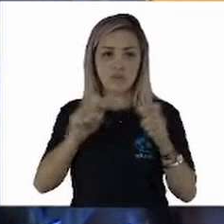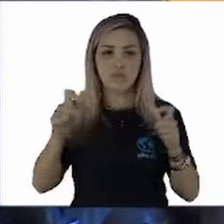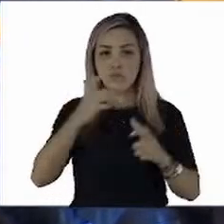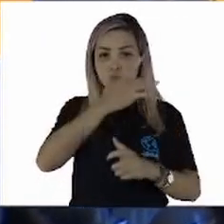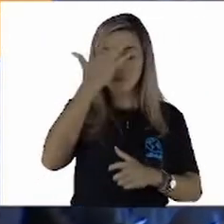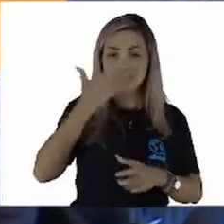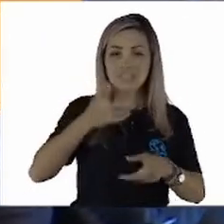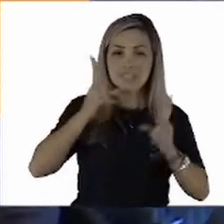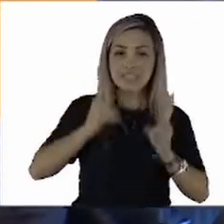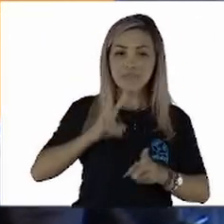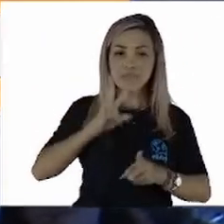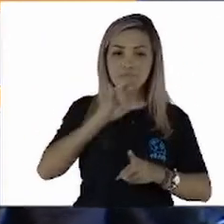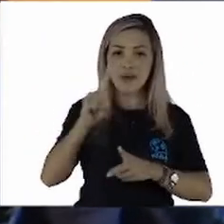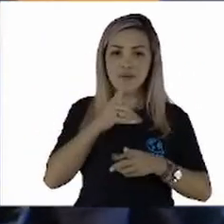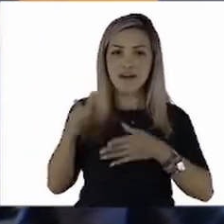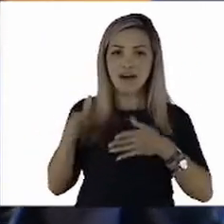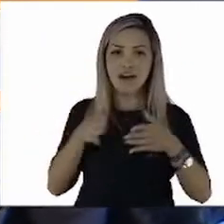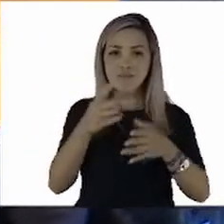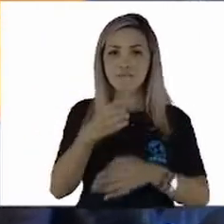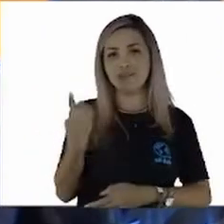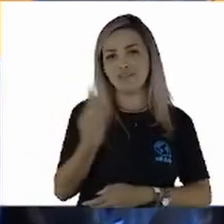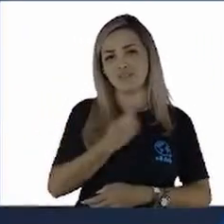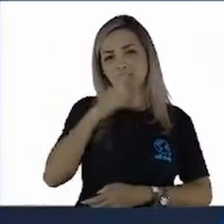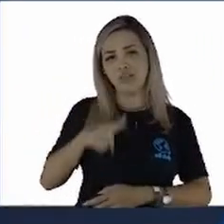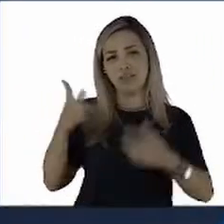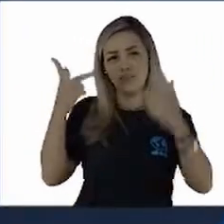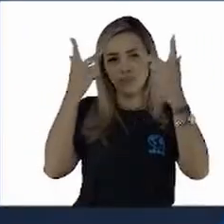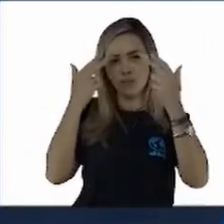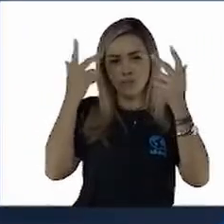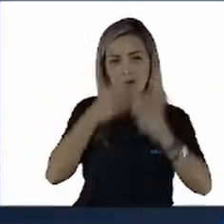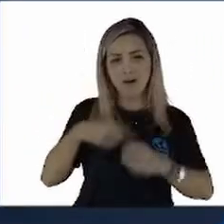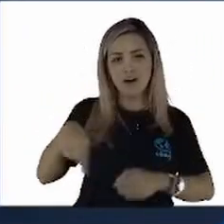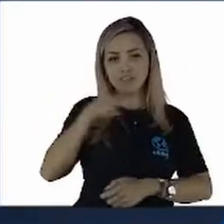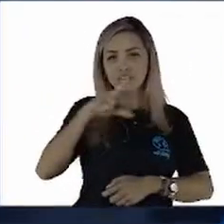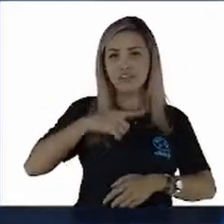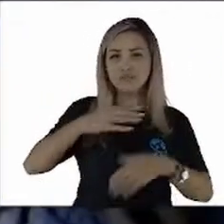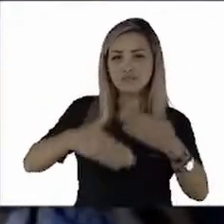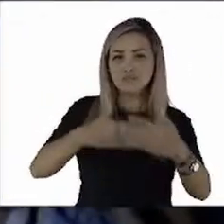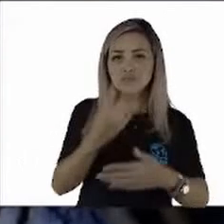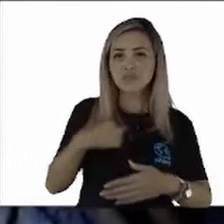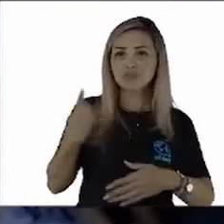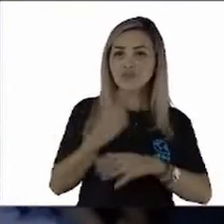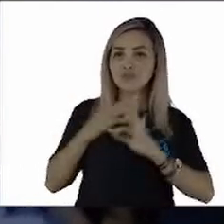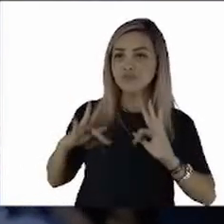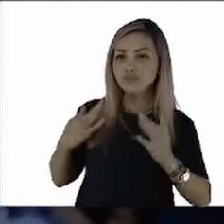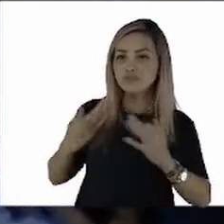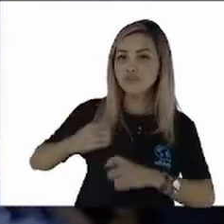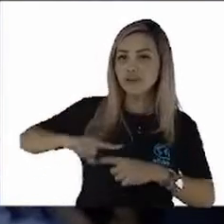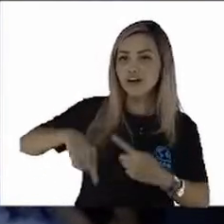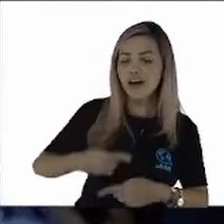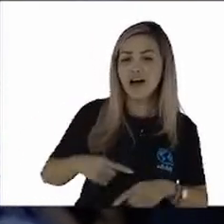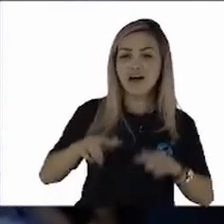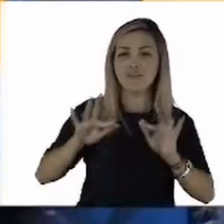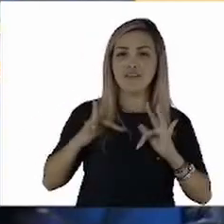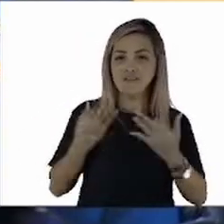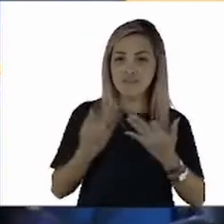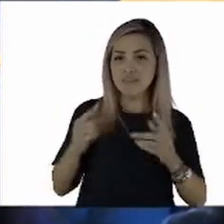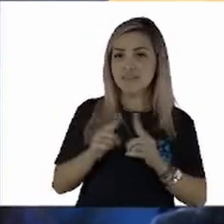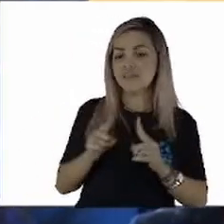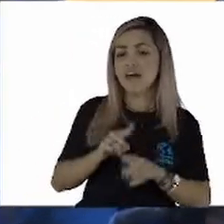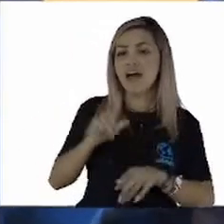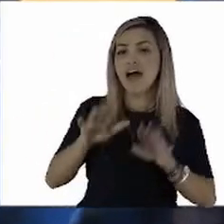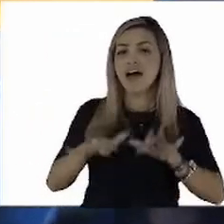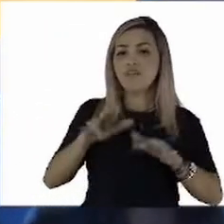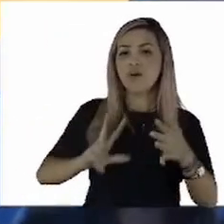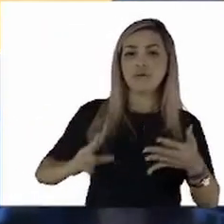sempre vão idealizar um caminho pra gente, isso é normal. A gente está idealizando para os nossos filhos, ou vai idealizar também para os nossos filhos. E